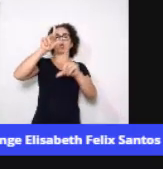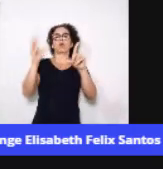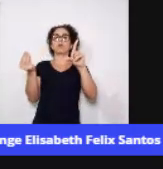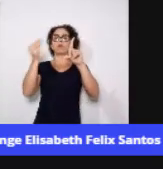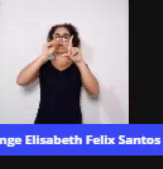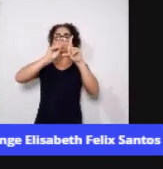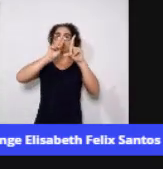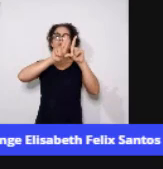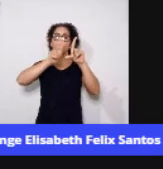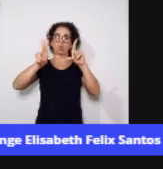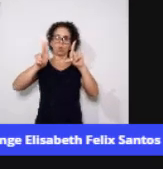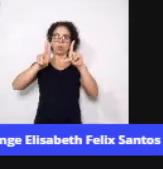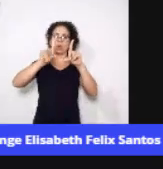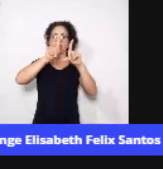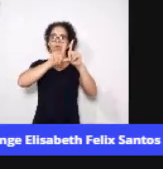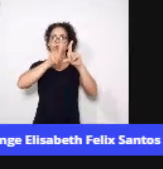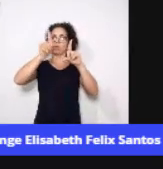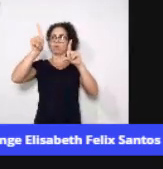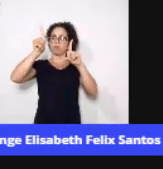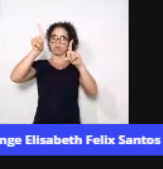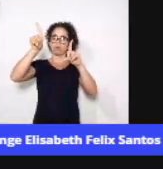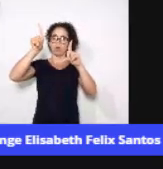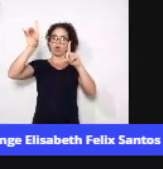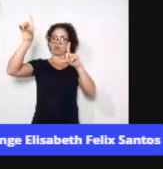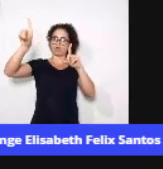no slide anterior,